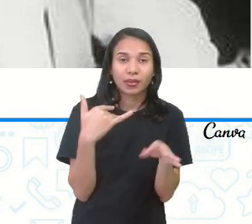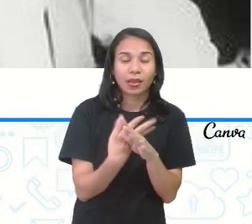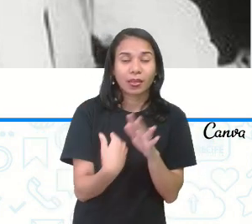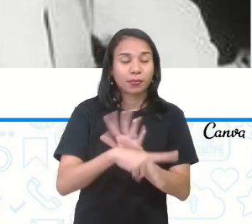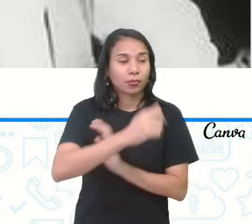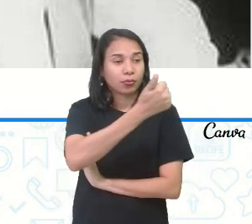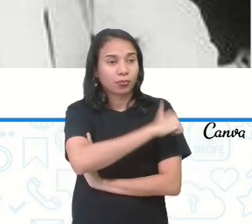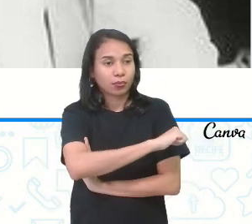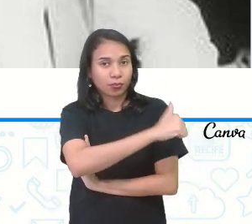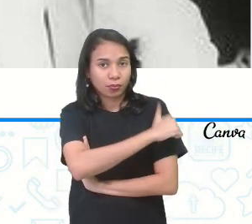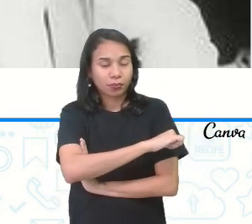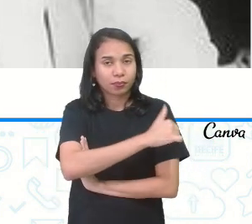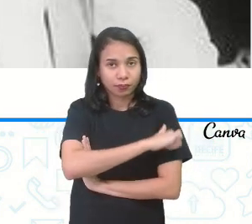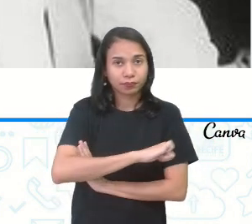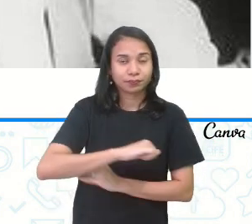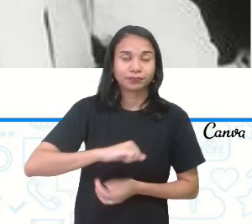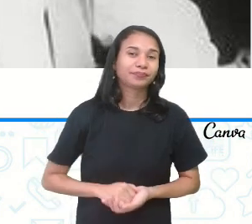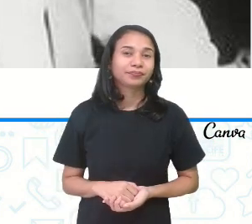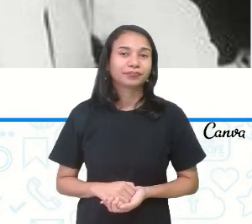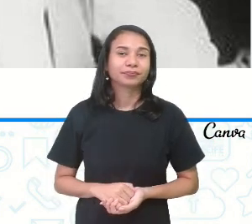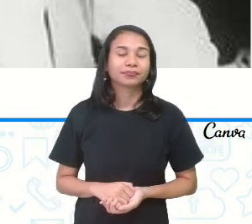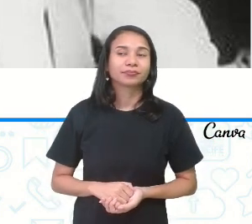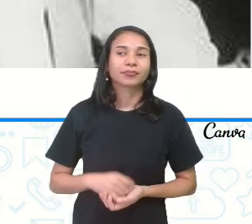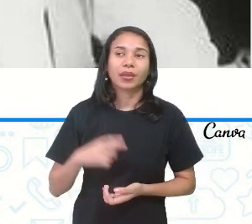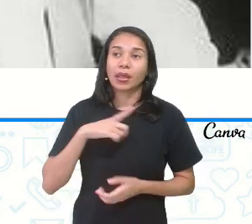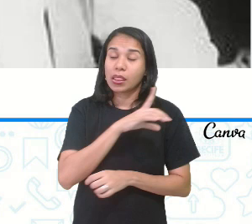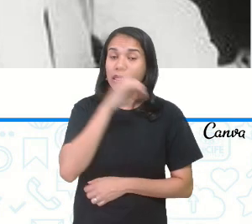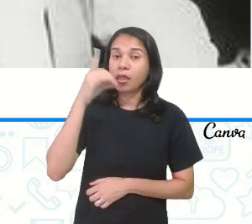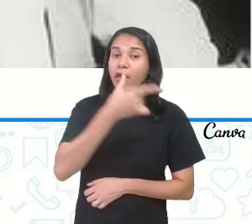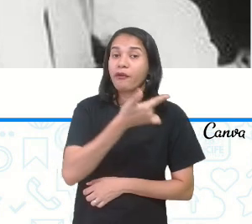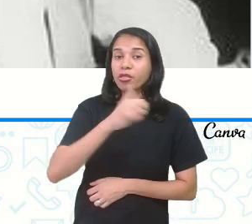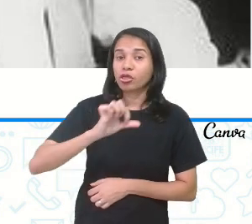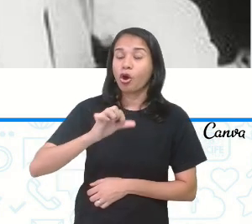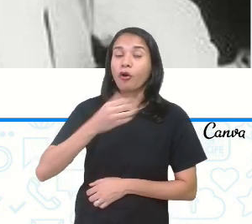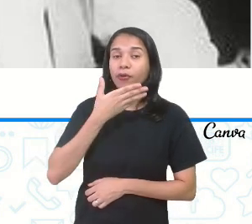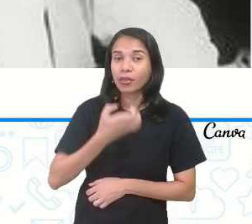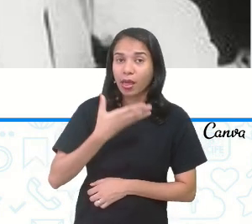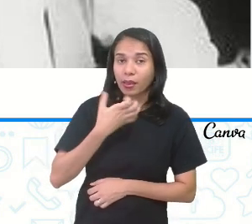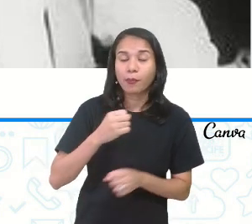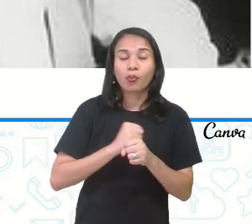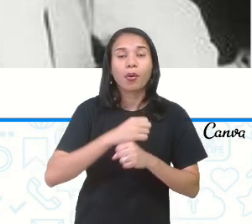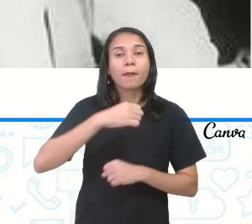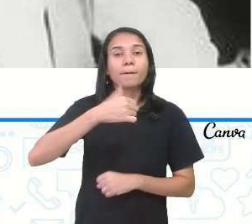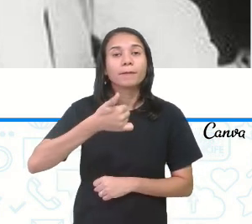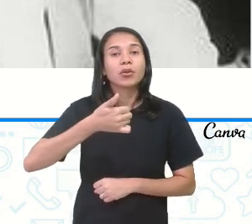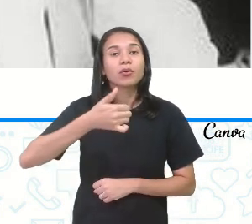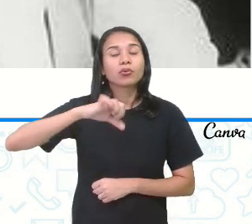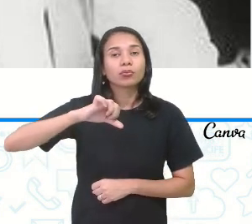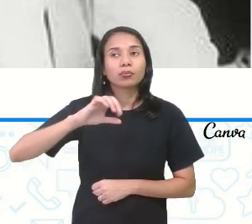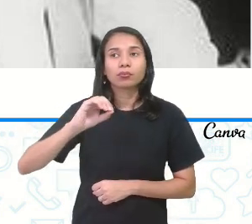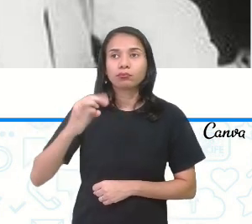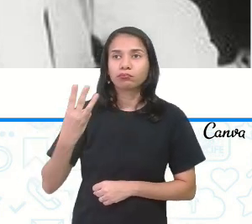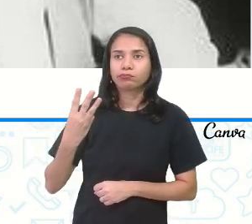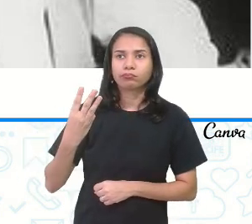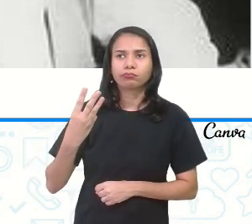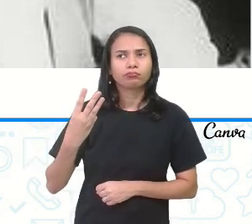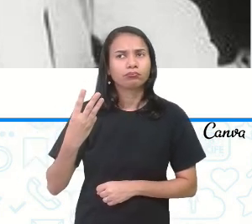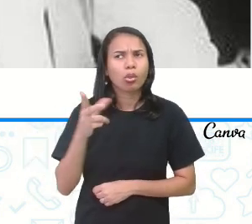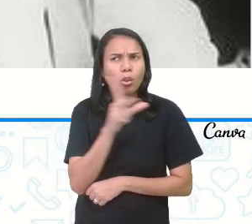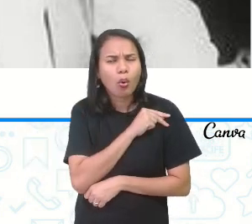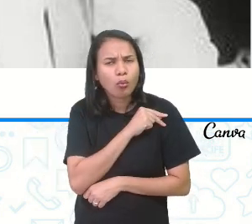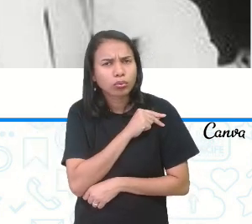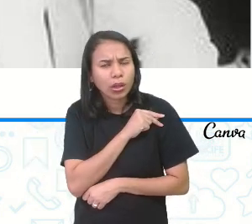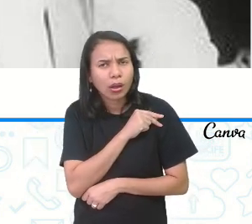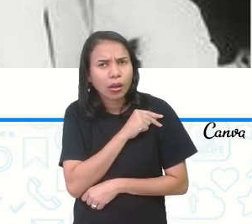Rio de Janeiro chamada Brodowski, em 29 de dezembro de 1903. Eita!